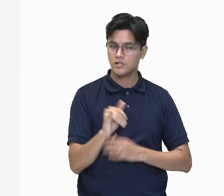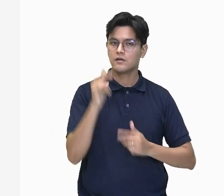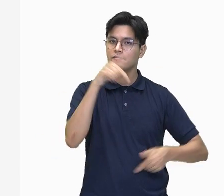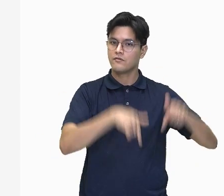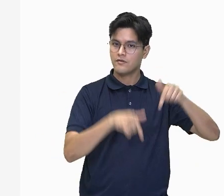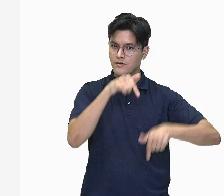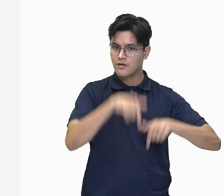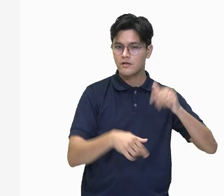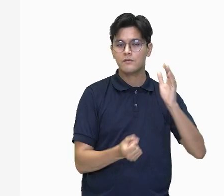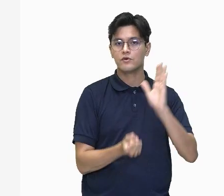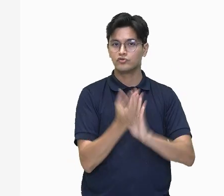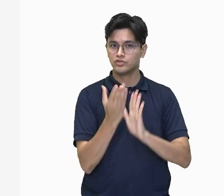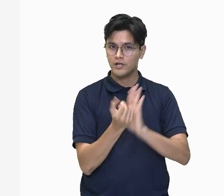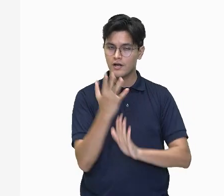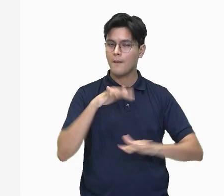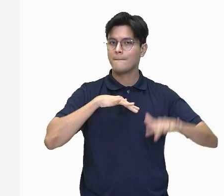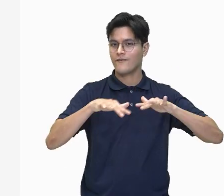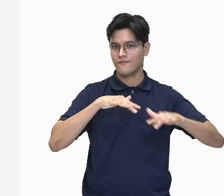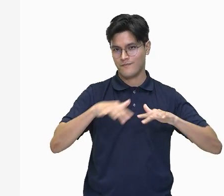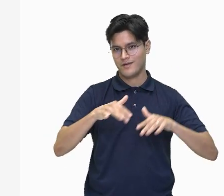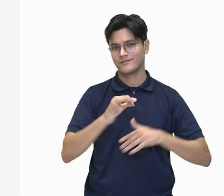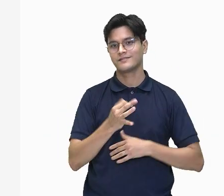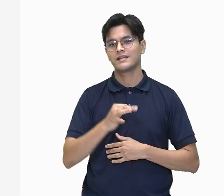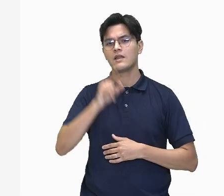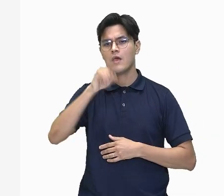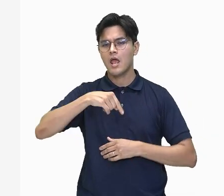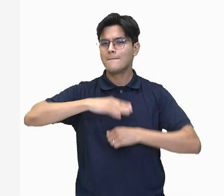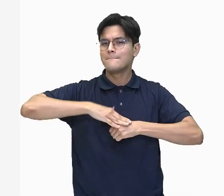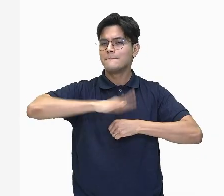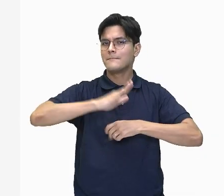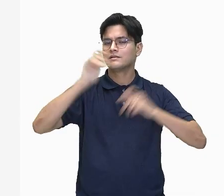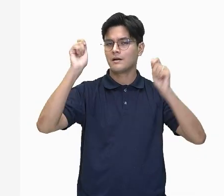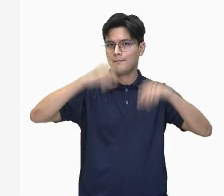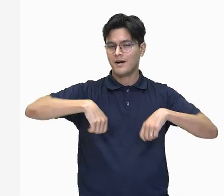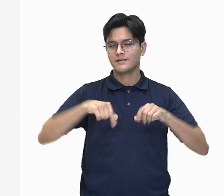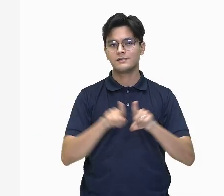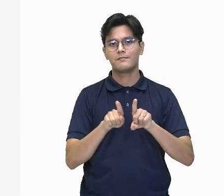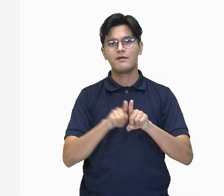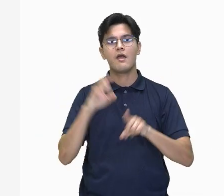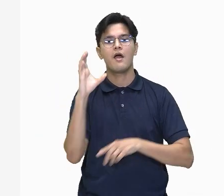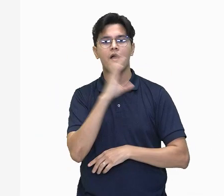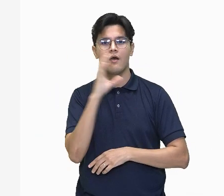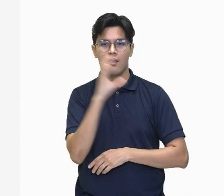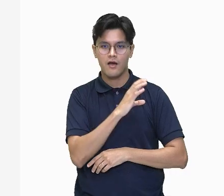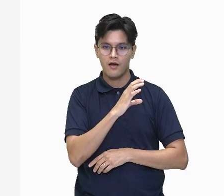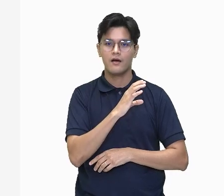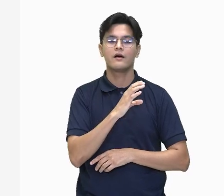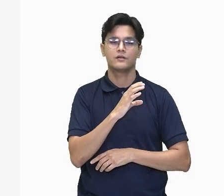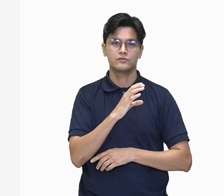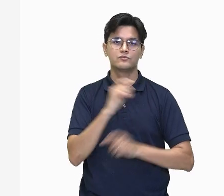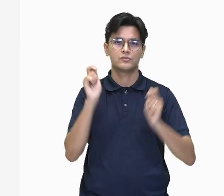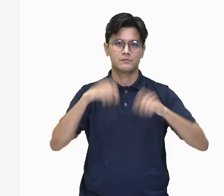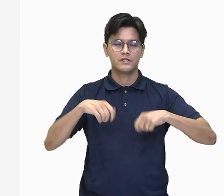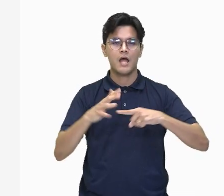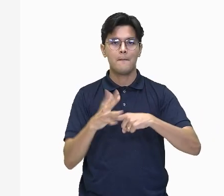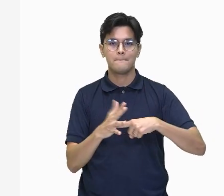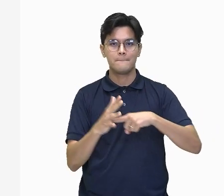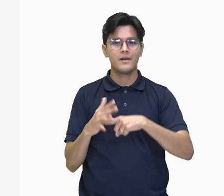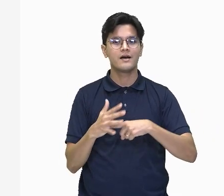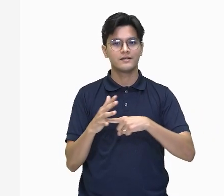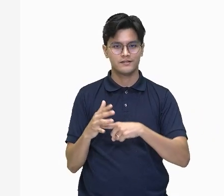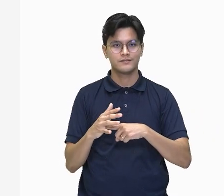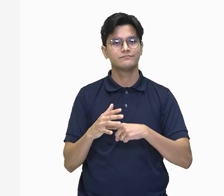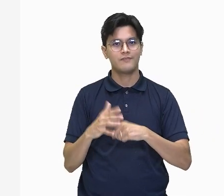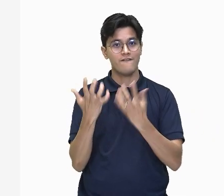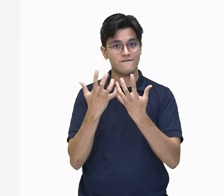gerar movimento, que era uma forma mais eficiente e rápida para fazer as máquinas funcionarem. Então,